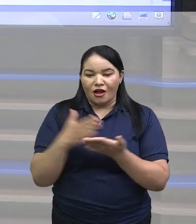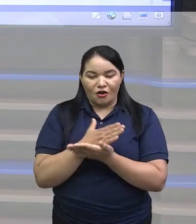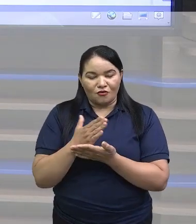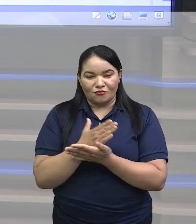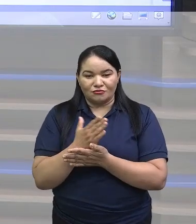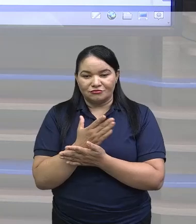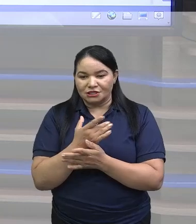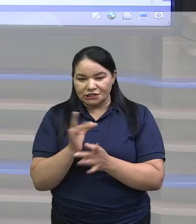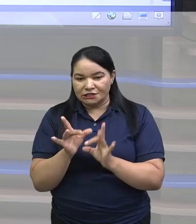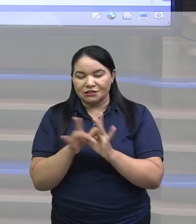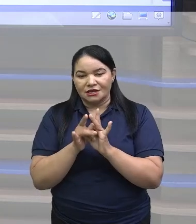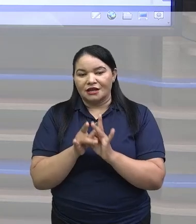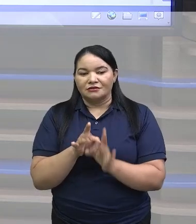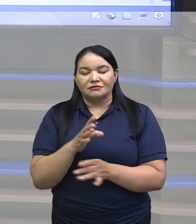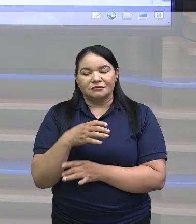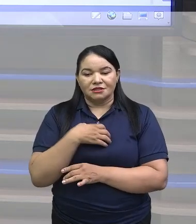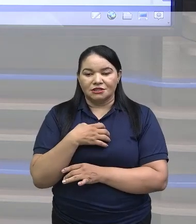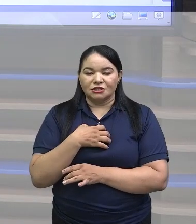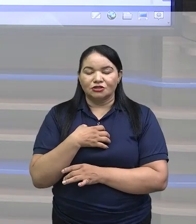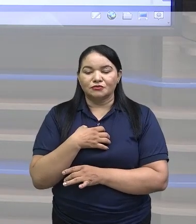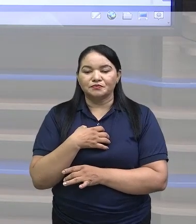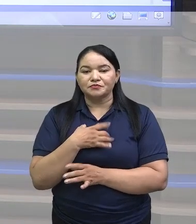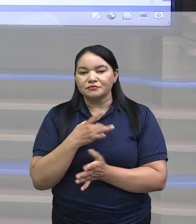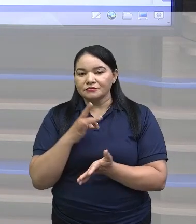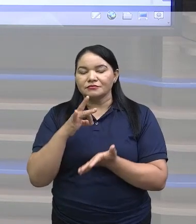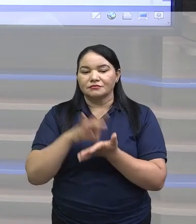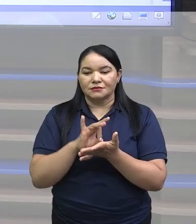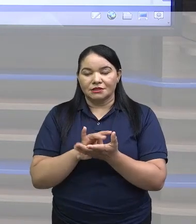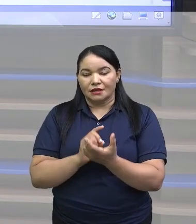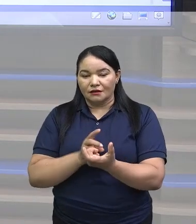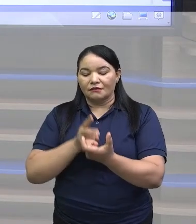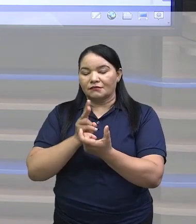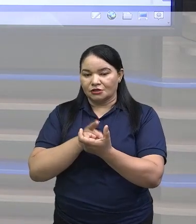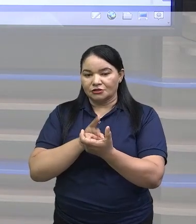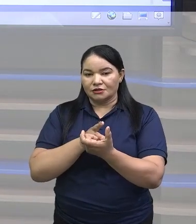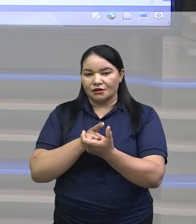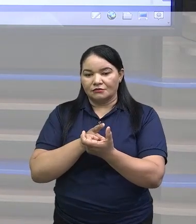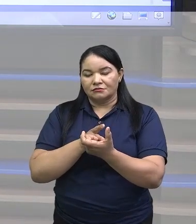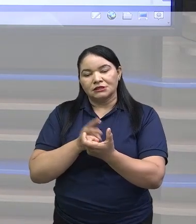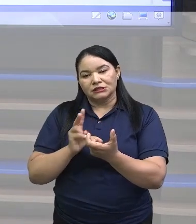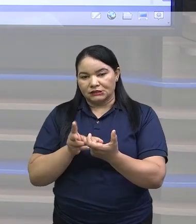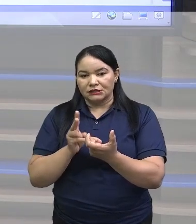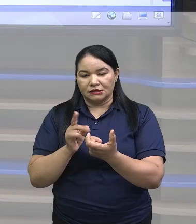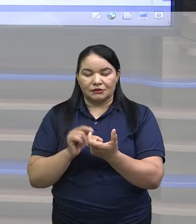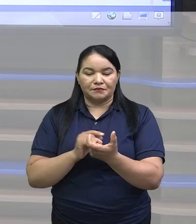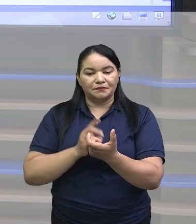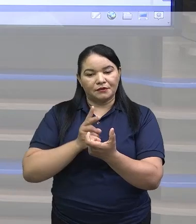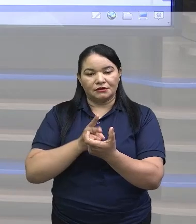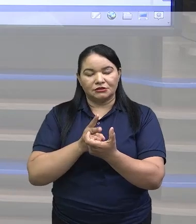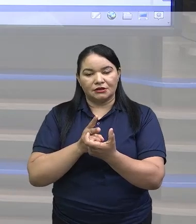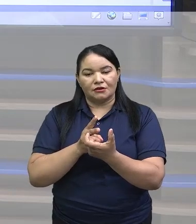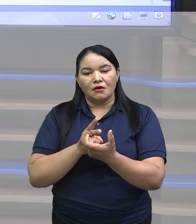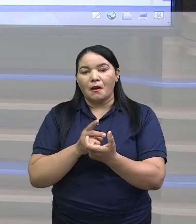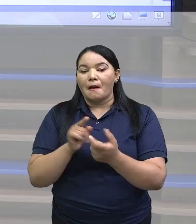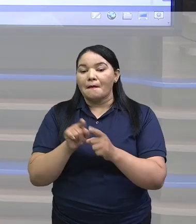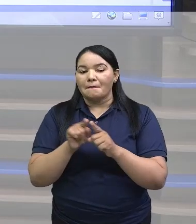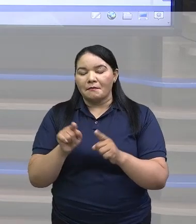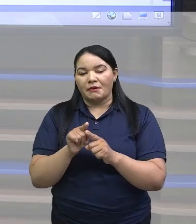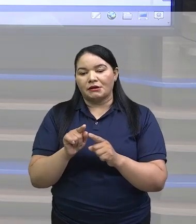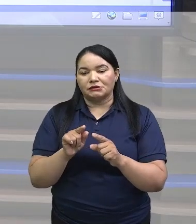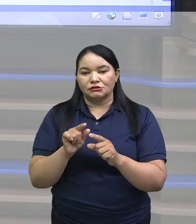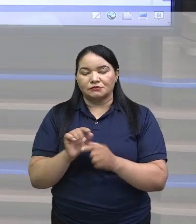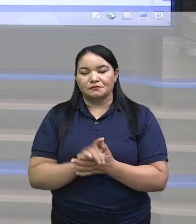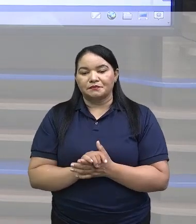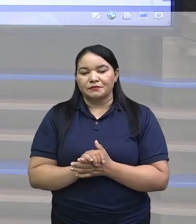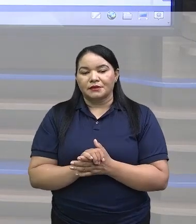estar ligados ao sentido do radical da palavra, ou seja, da origem da palavra, né?